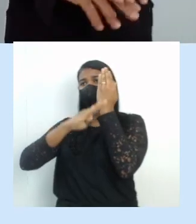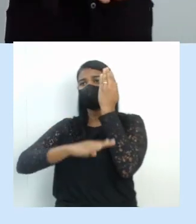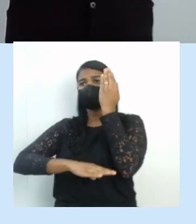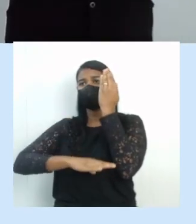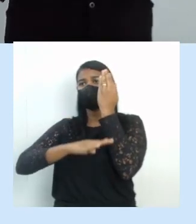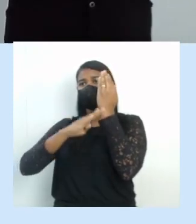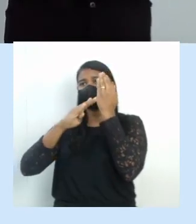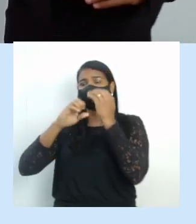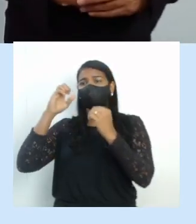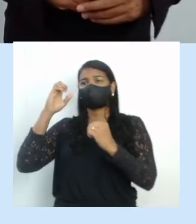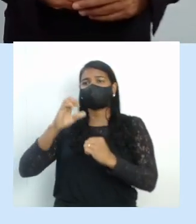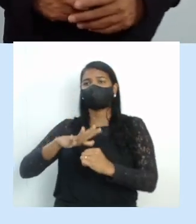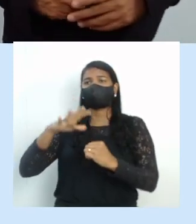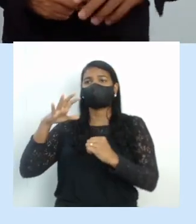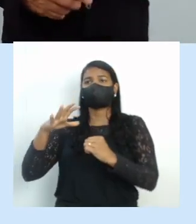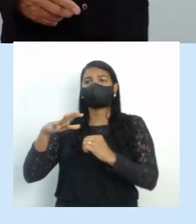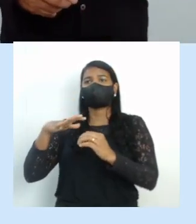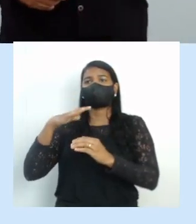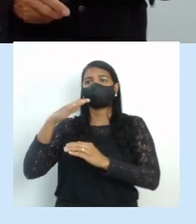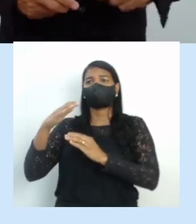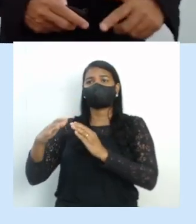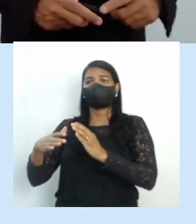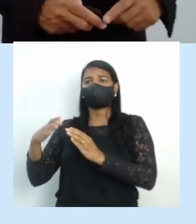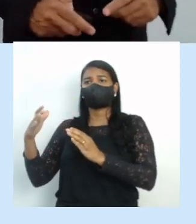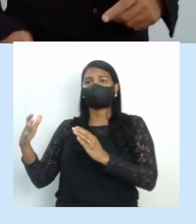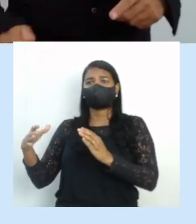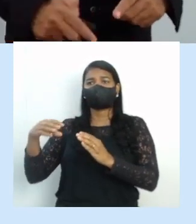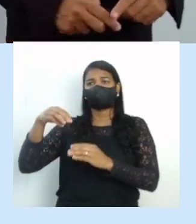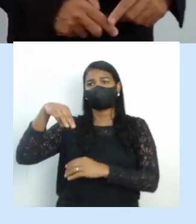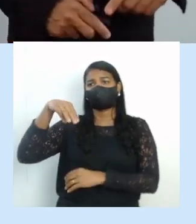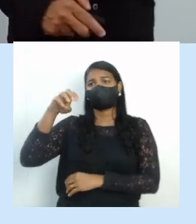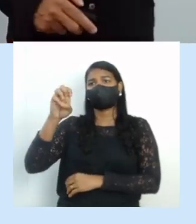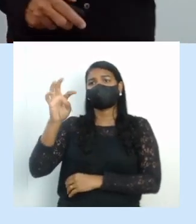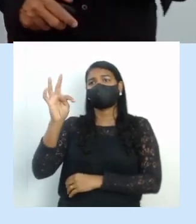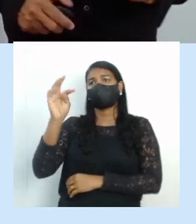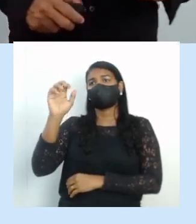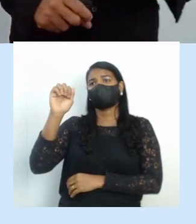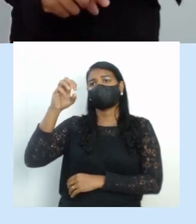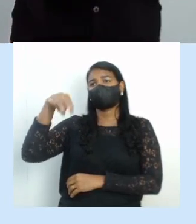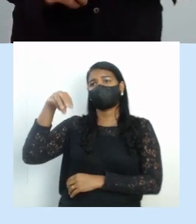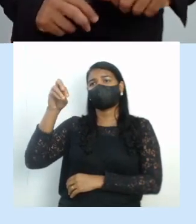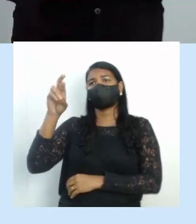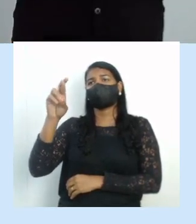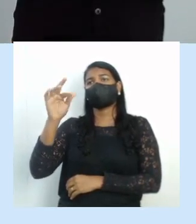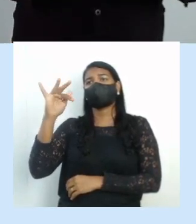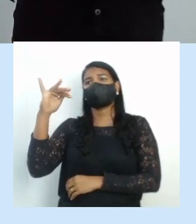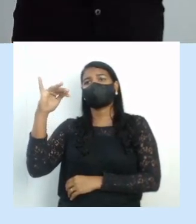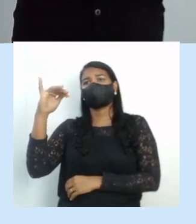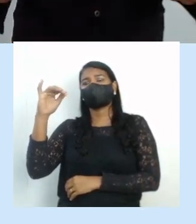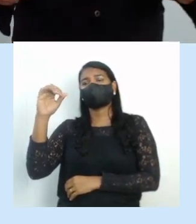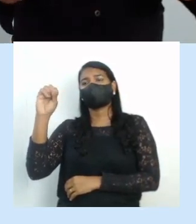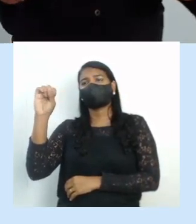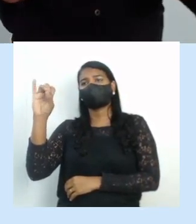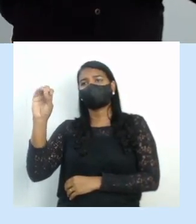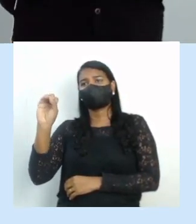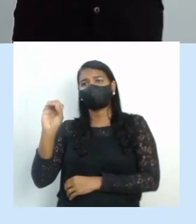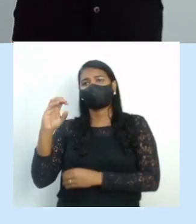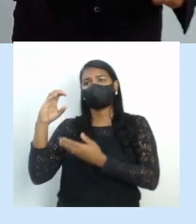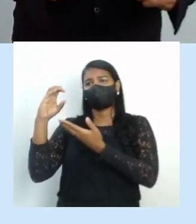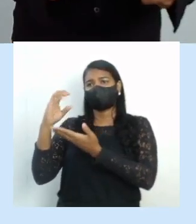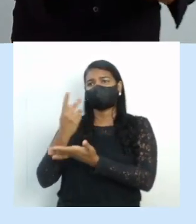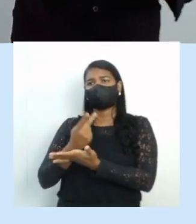em um processo que é chamado de metamorfismo. Na letra C está incorreta.